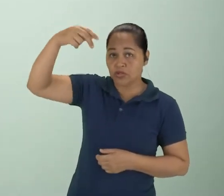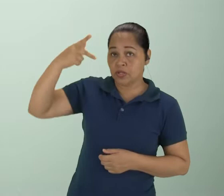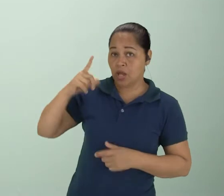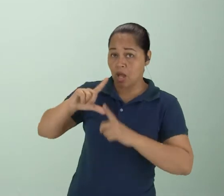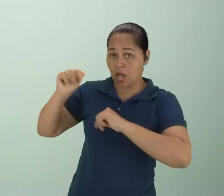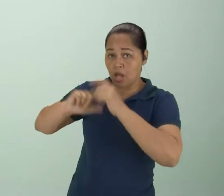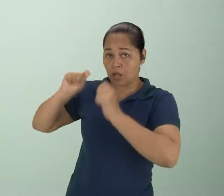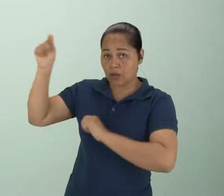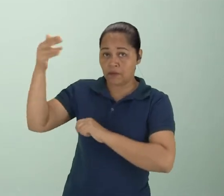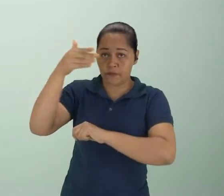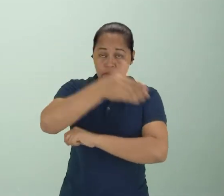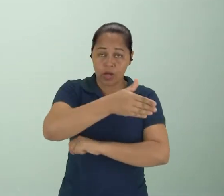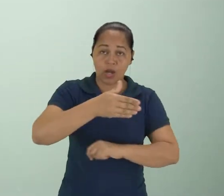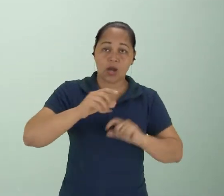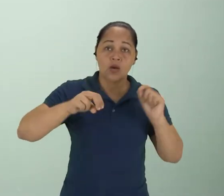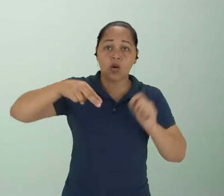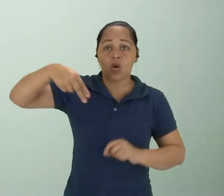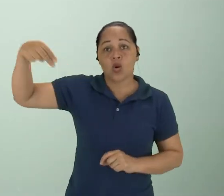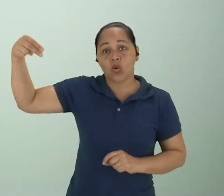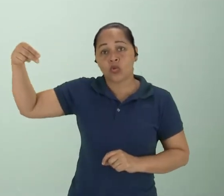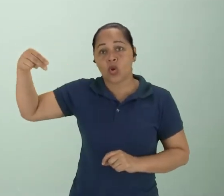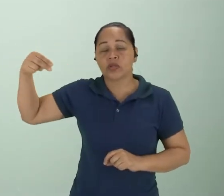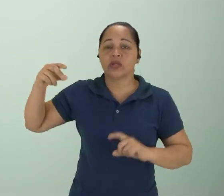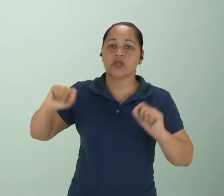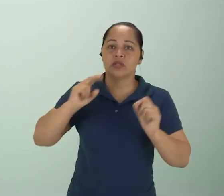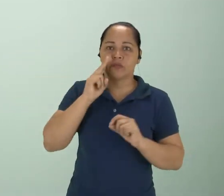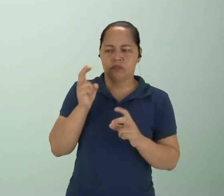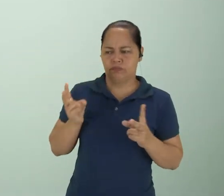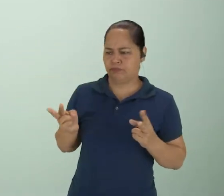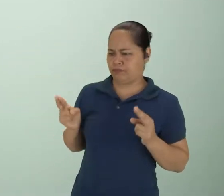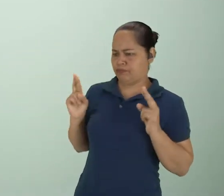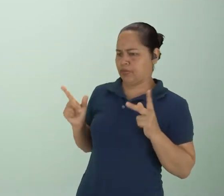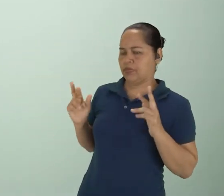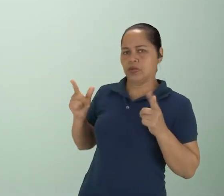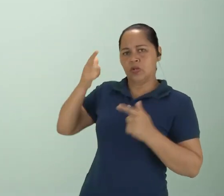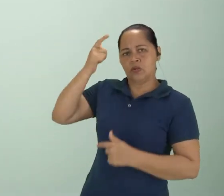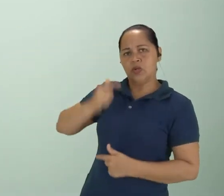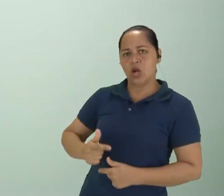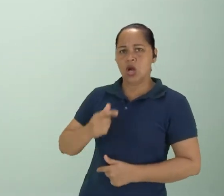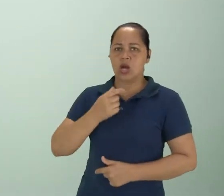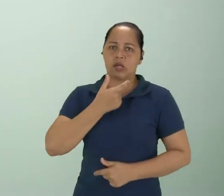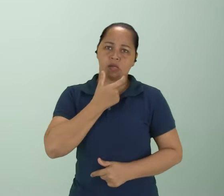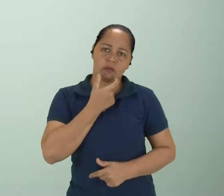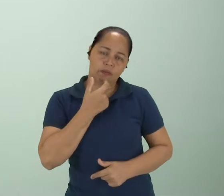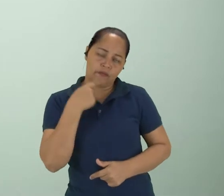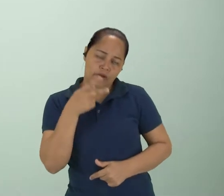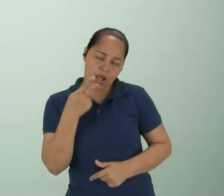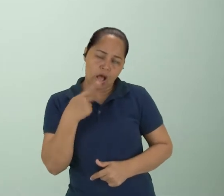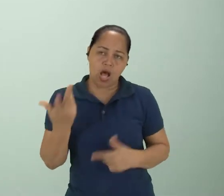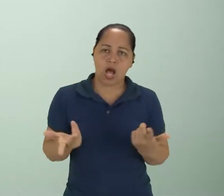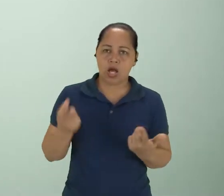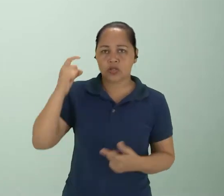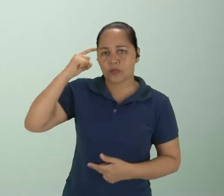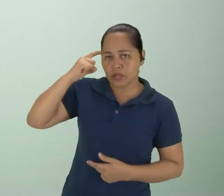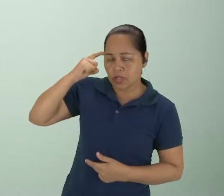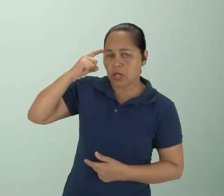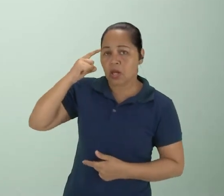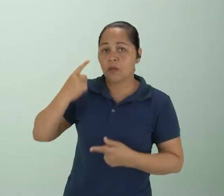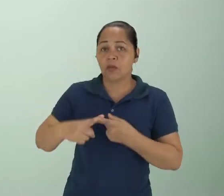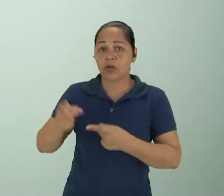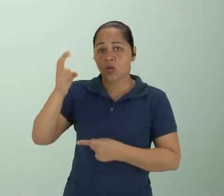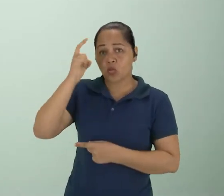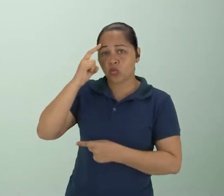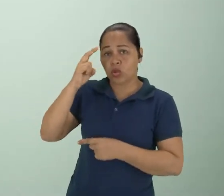vai até o nordeste, você se sente aí diferenciado pela forma de falar, agir, pensar. Isso tudo tem a ver com a